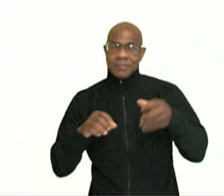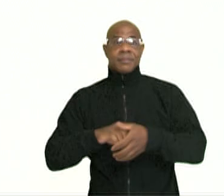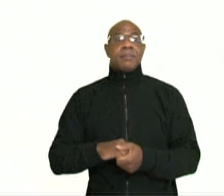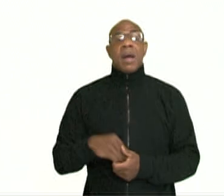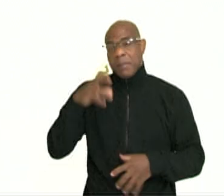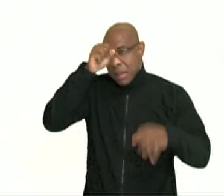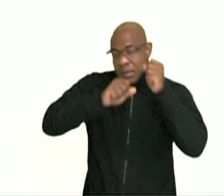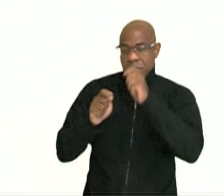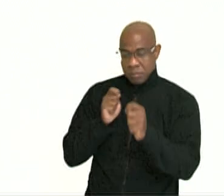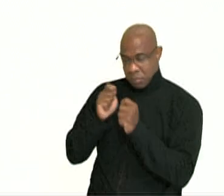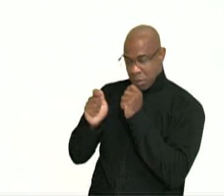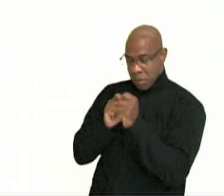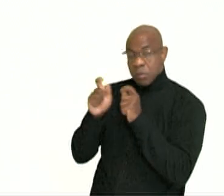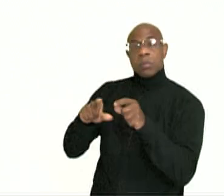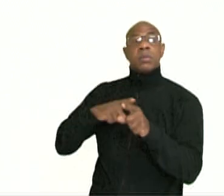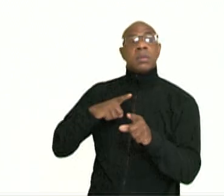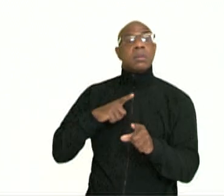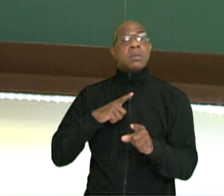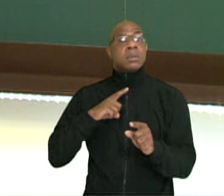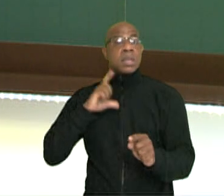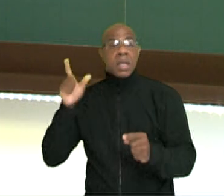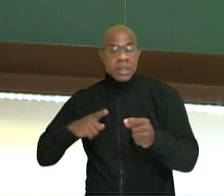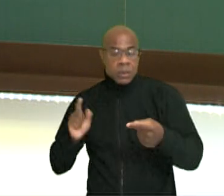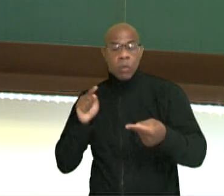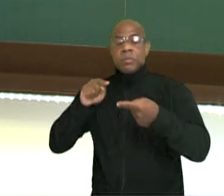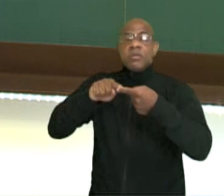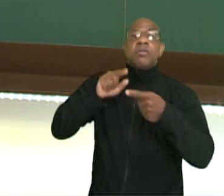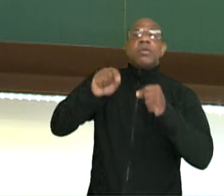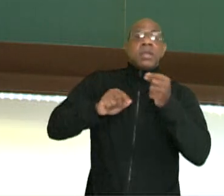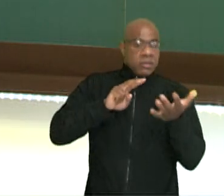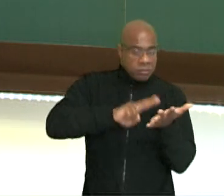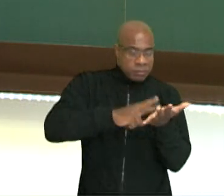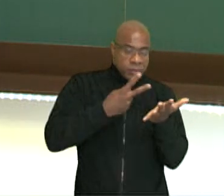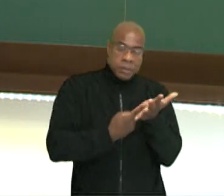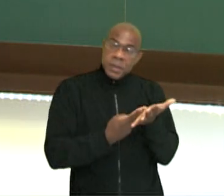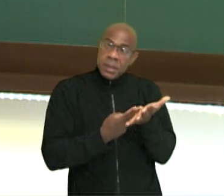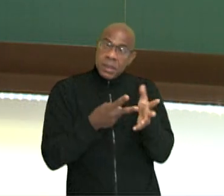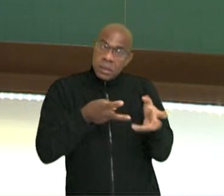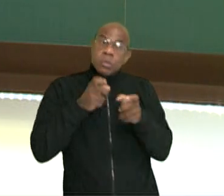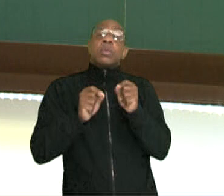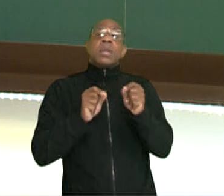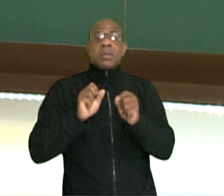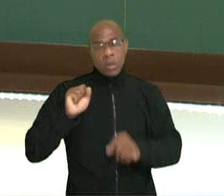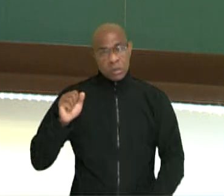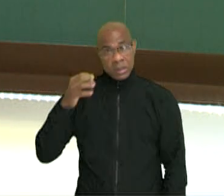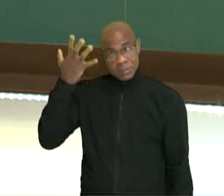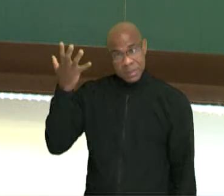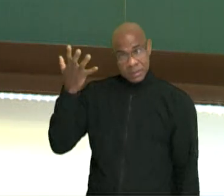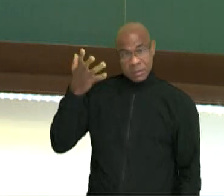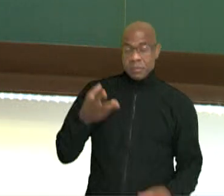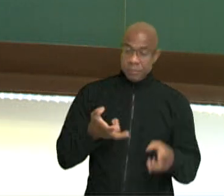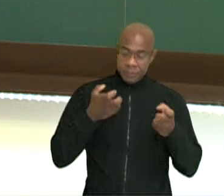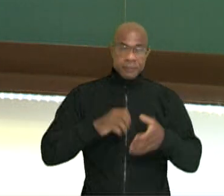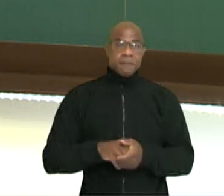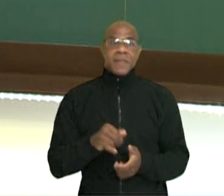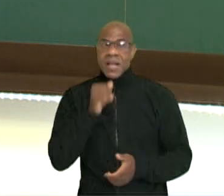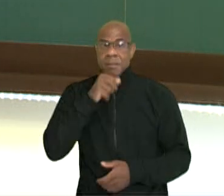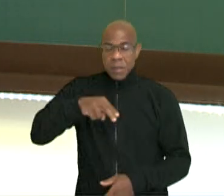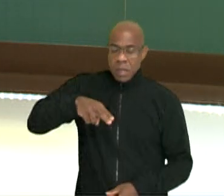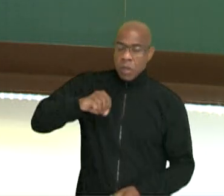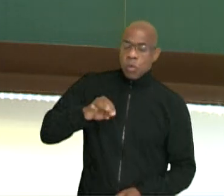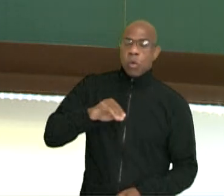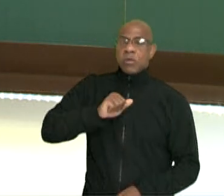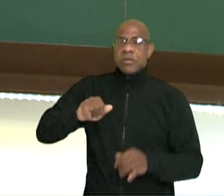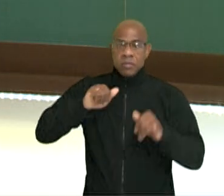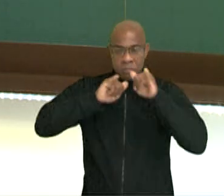tem a finalidade de trazer uma interpretação sobre o fato. Então, enquanto a notícia